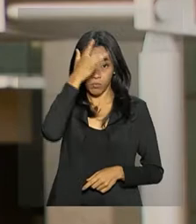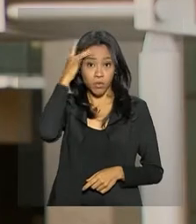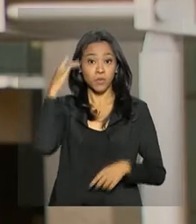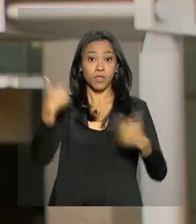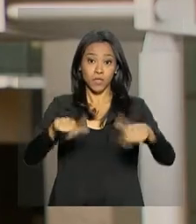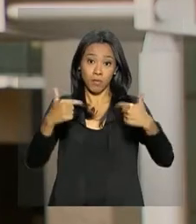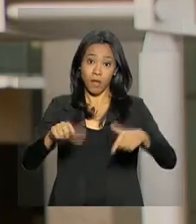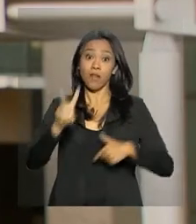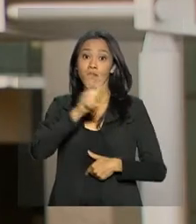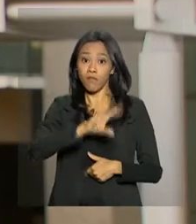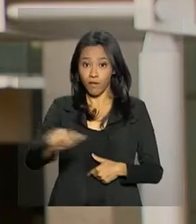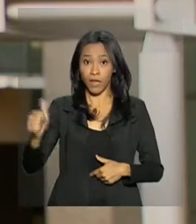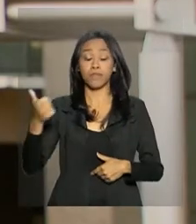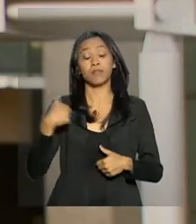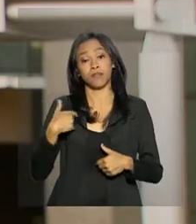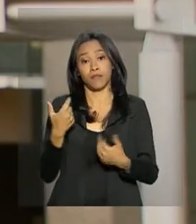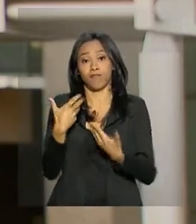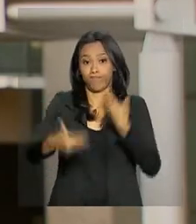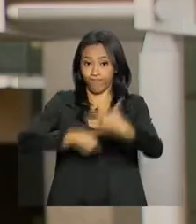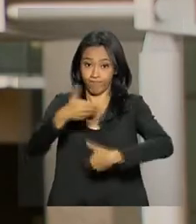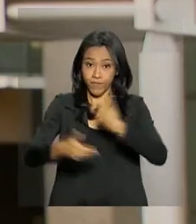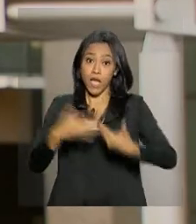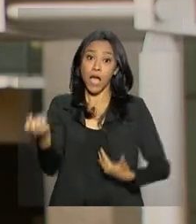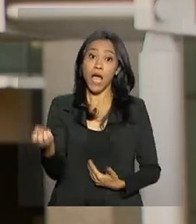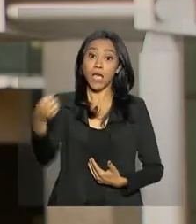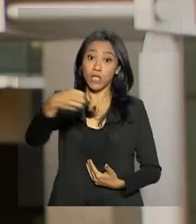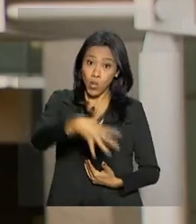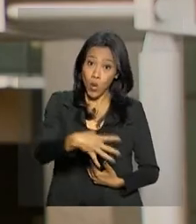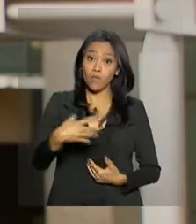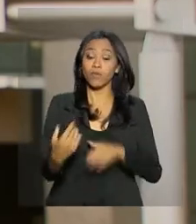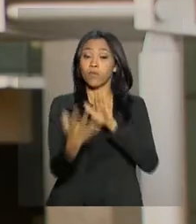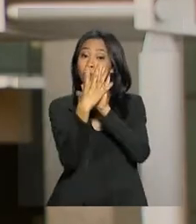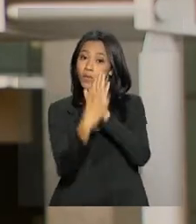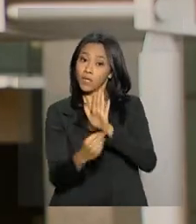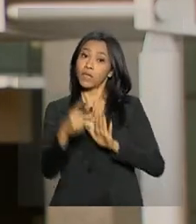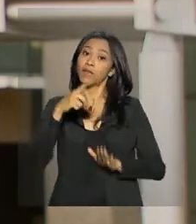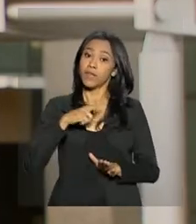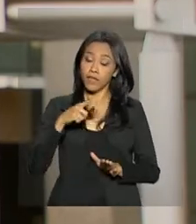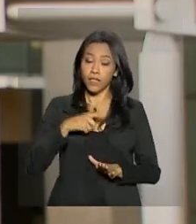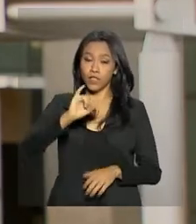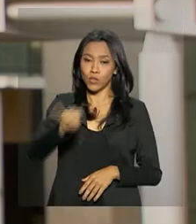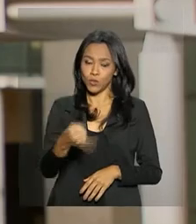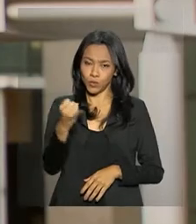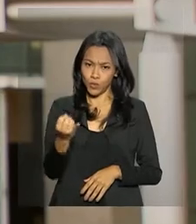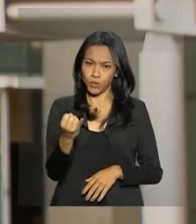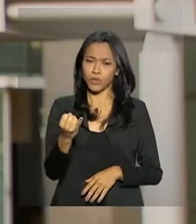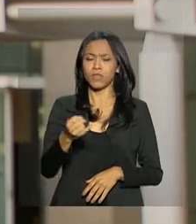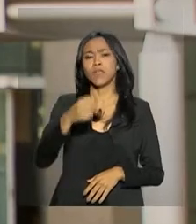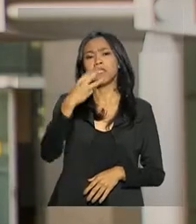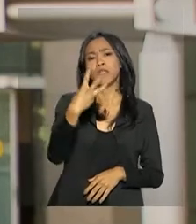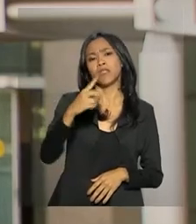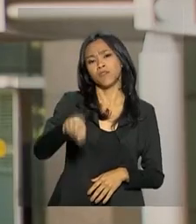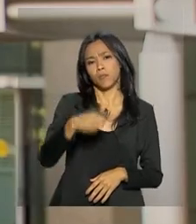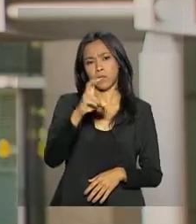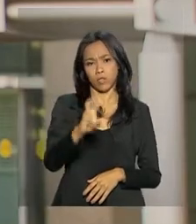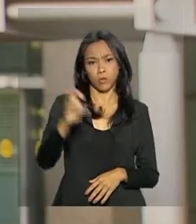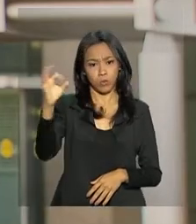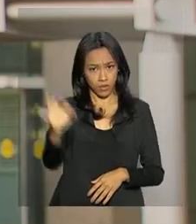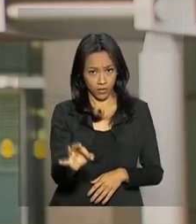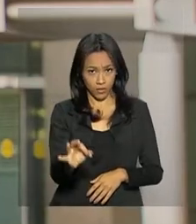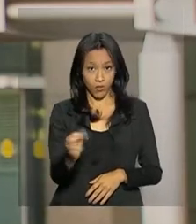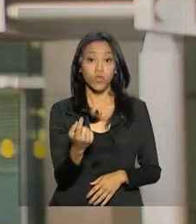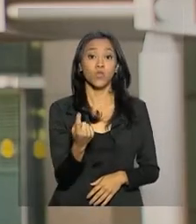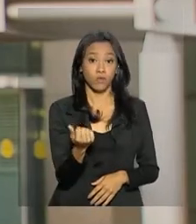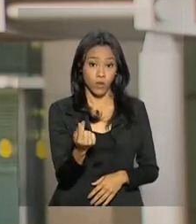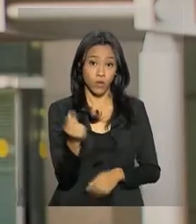ser atendidos a nova modalidade terá taxas mais baratas e juro mensal máximo de três e meio por cento e os